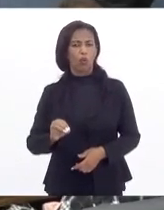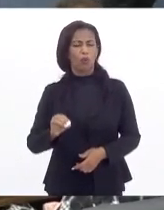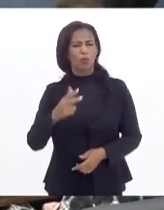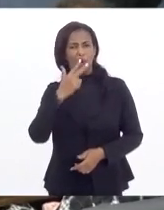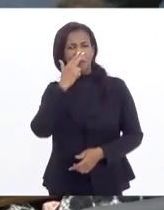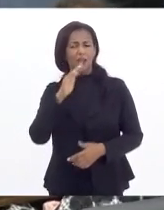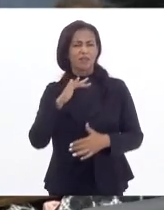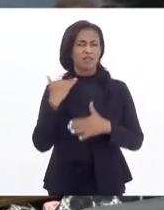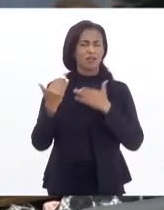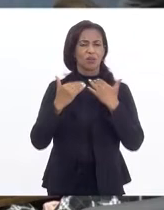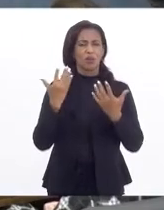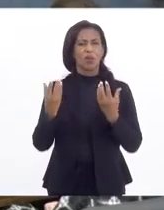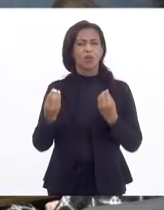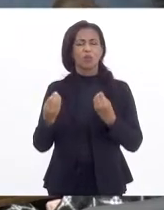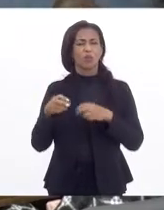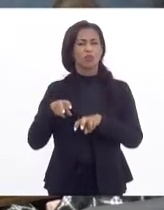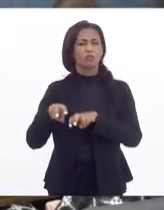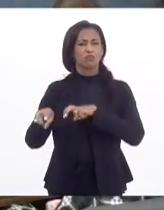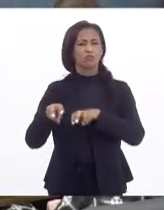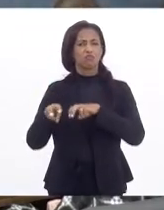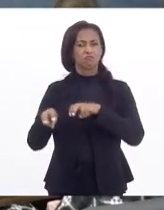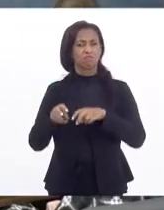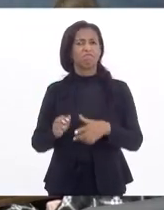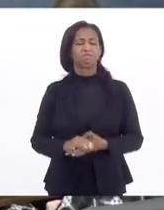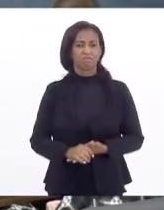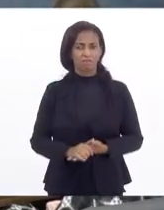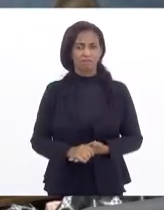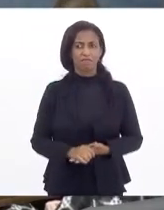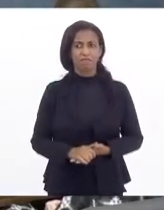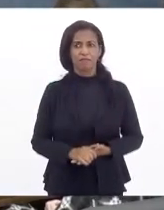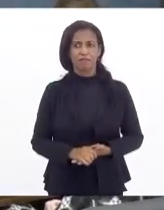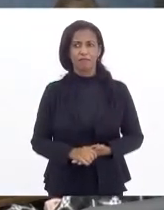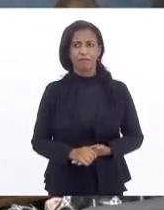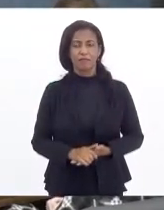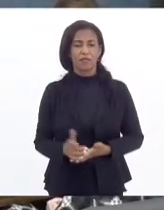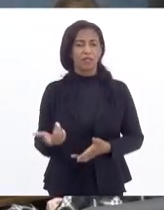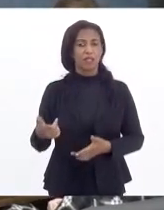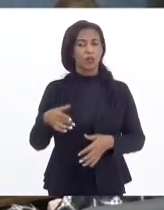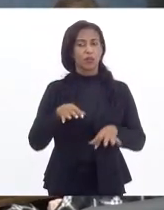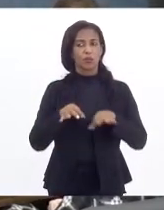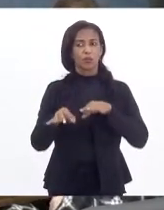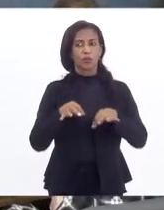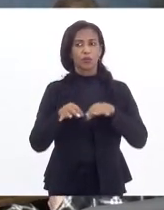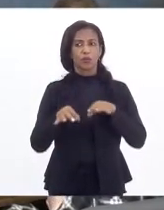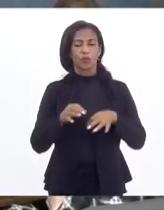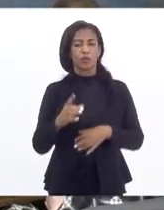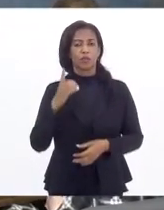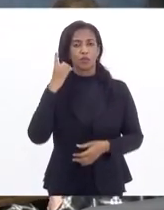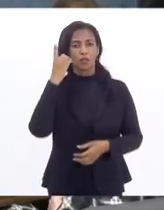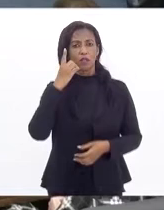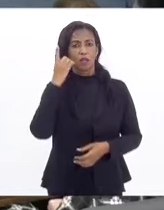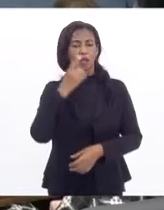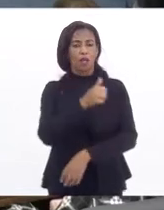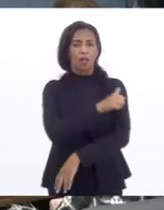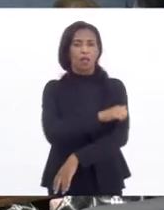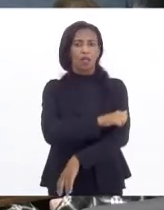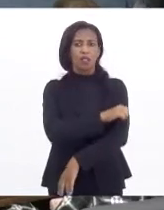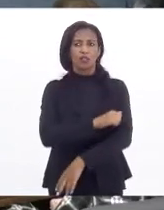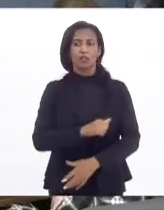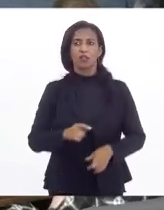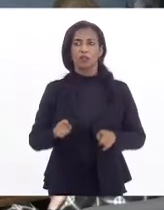trânsito. Luiz Paulo, espécie ameaçada de extinção. E o projeto da deputada enfermeira